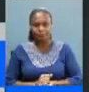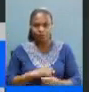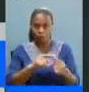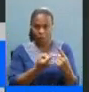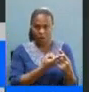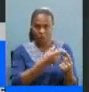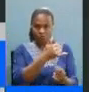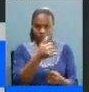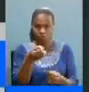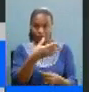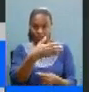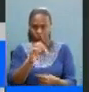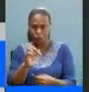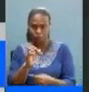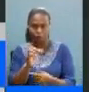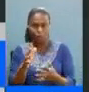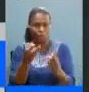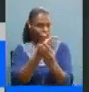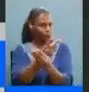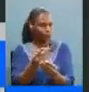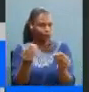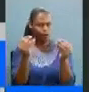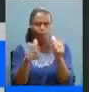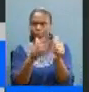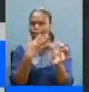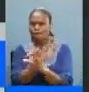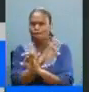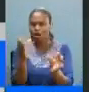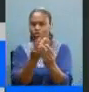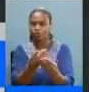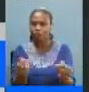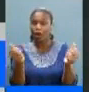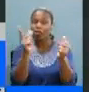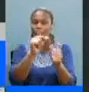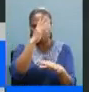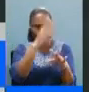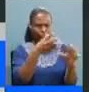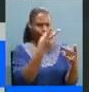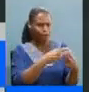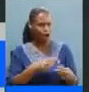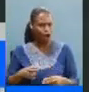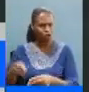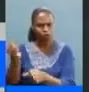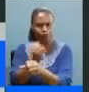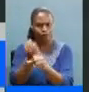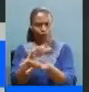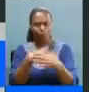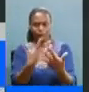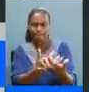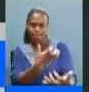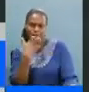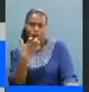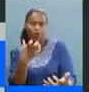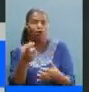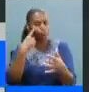2018, perdão, foi um ano de excelentes resultados e também de inúmeras realizações com impactos profundos